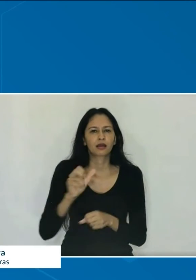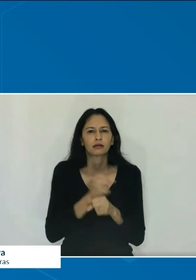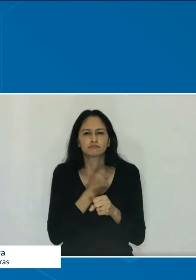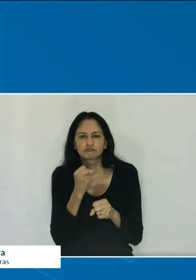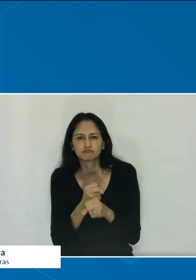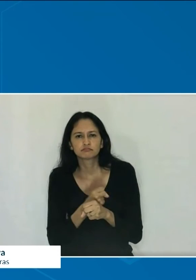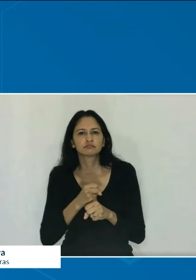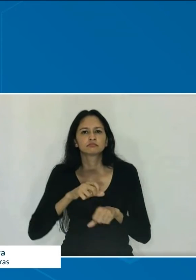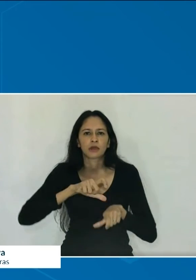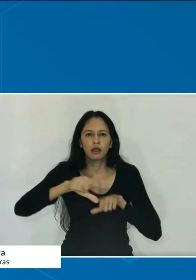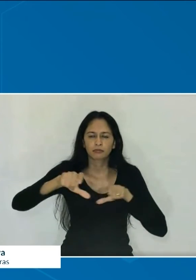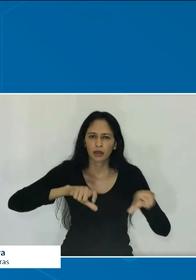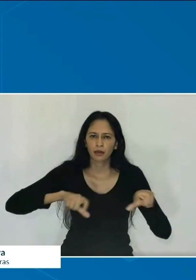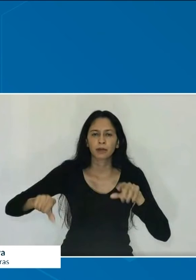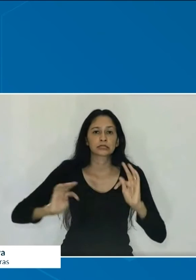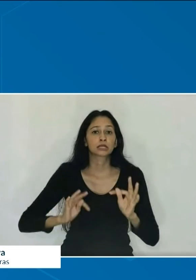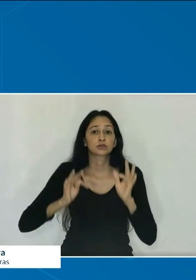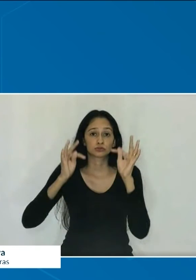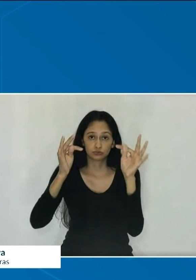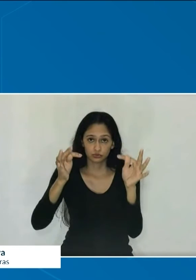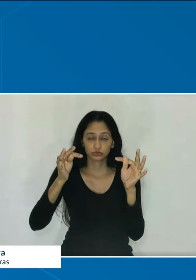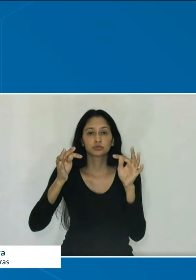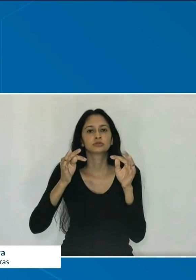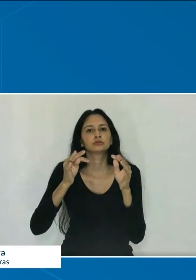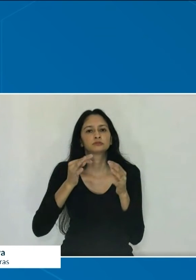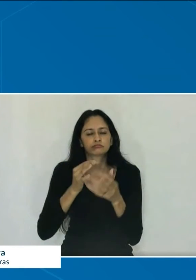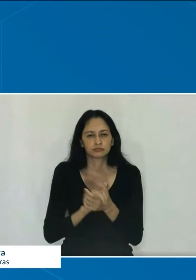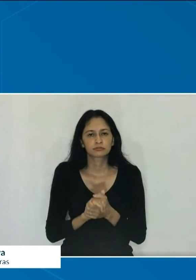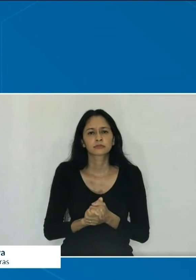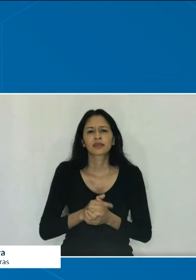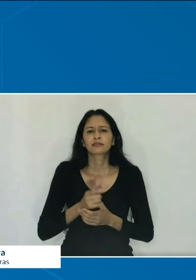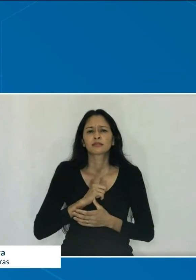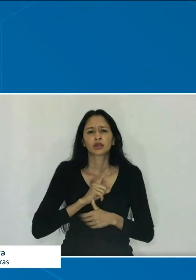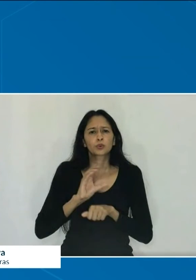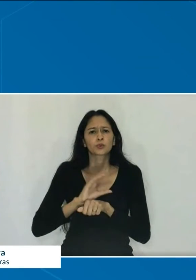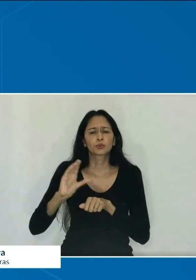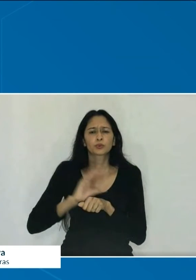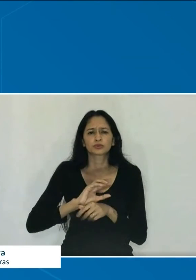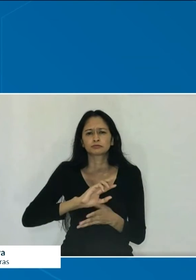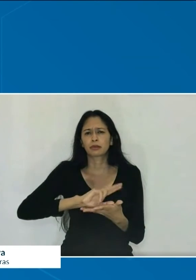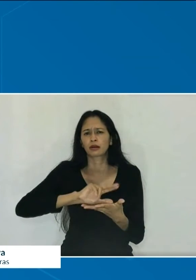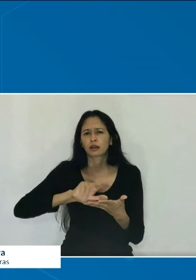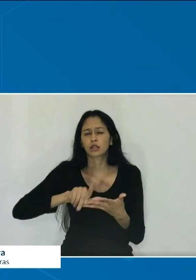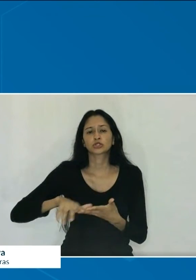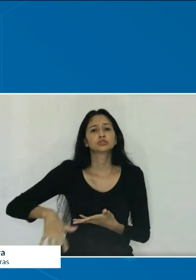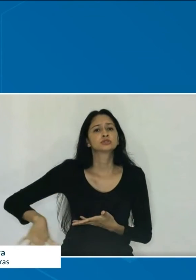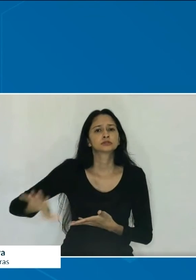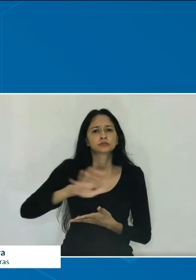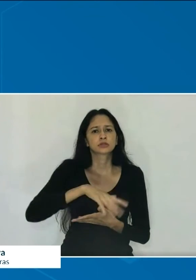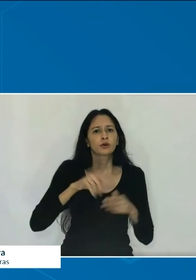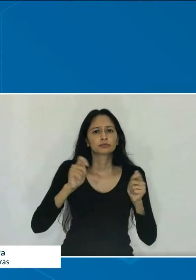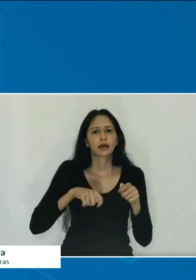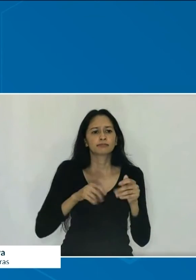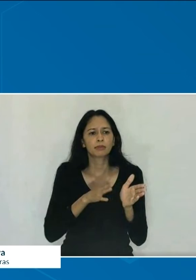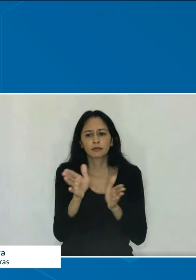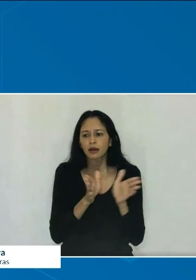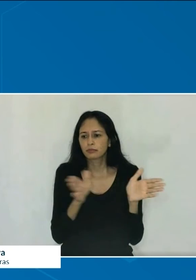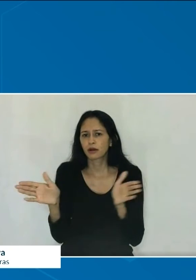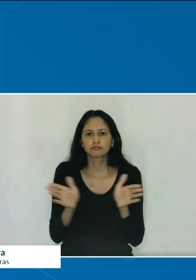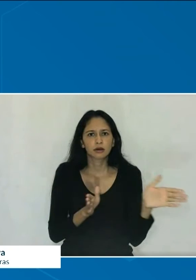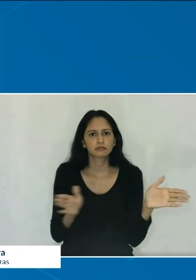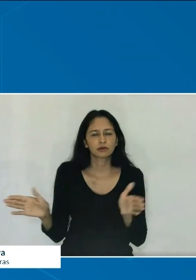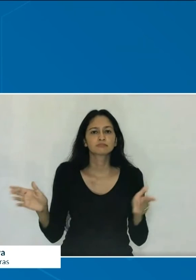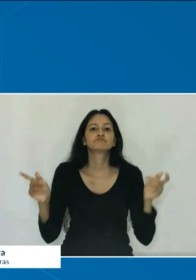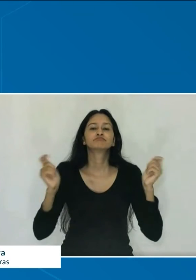infraestrutura, área de geotecnologias. Então, a gente tem realmente um curso hoje bem generalista, e eu acho isso importante, porque abre um leque